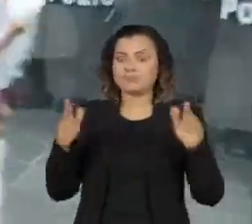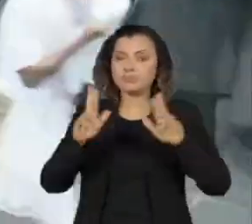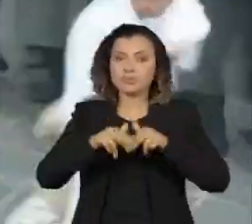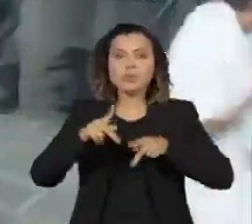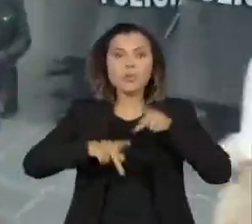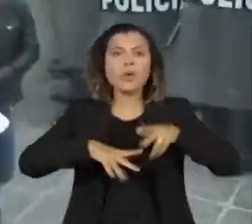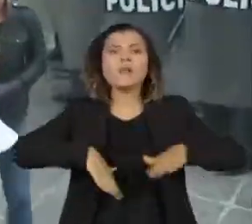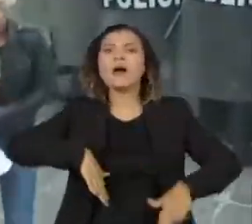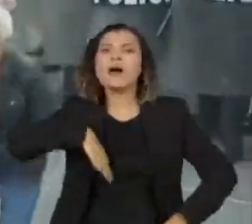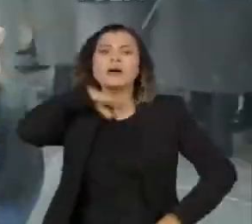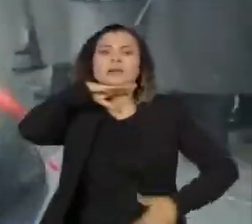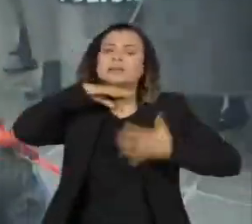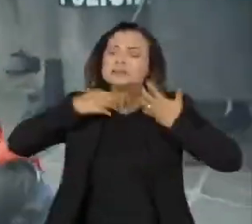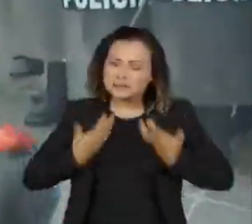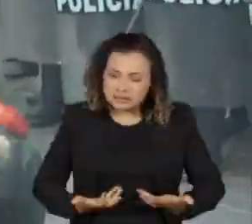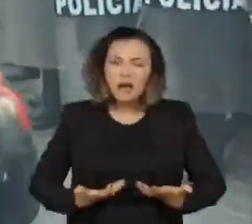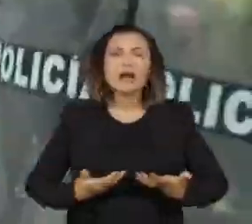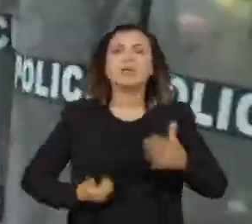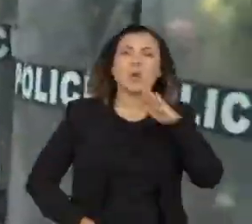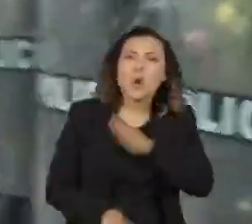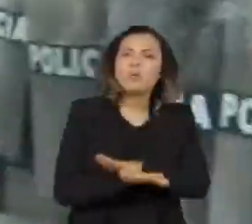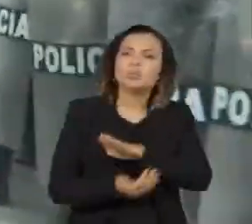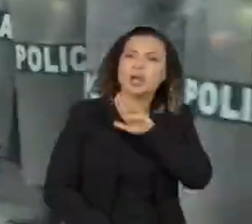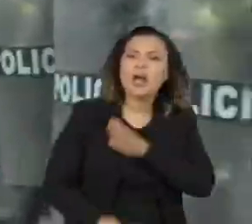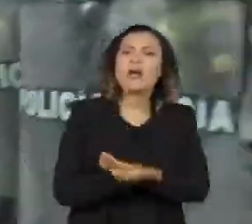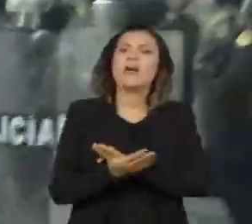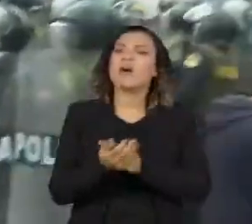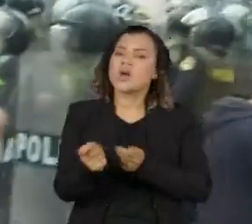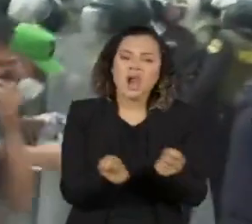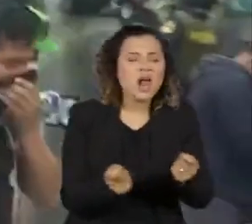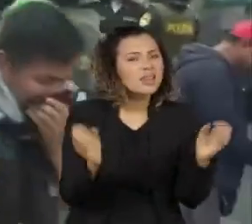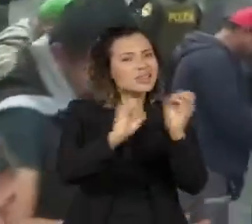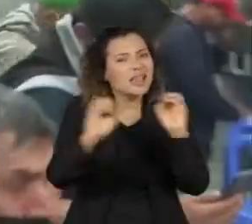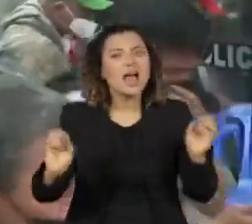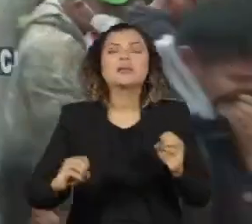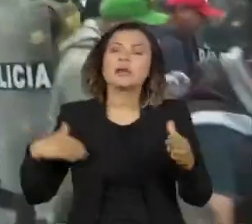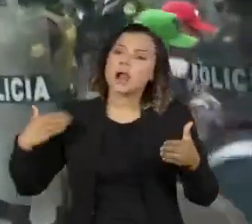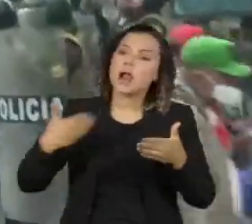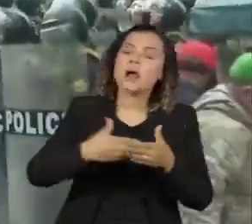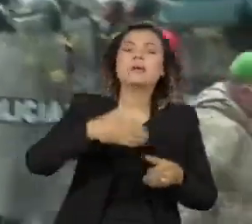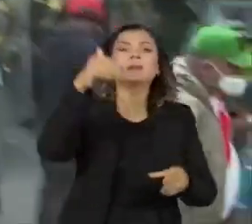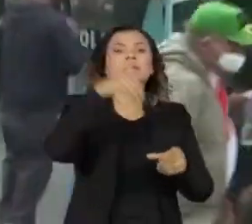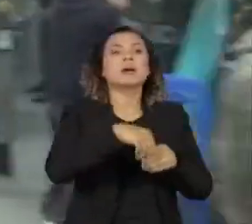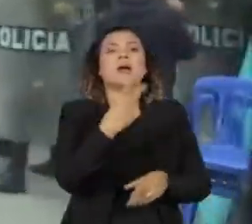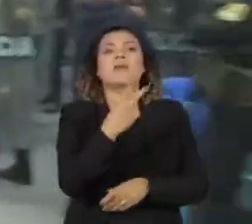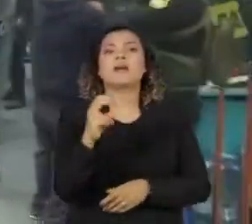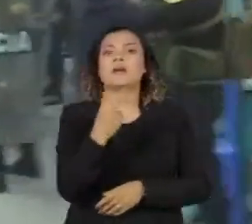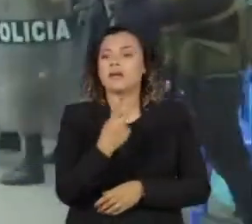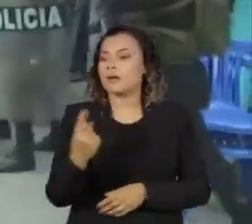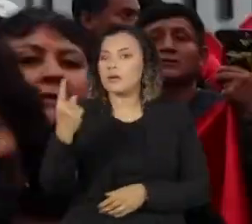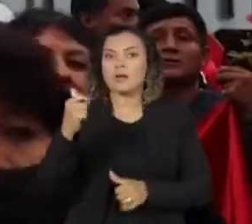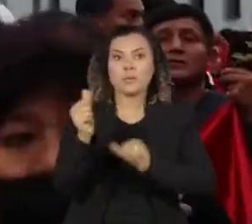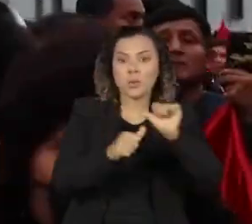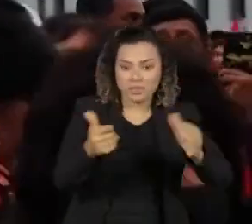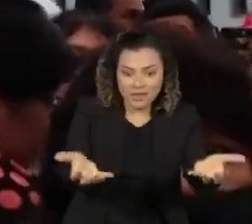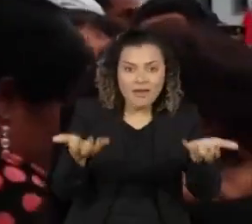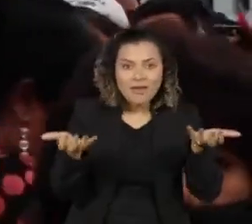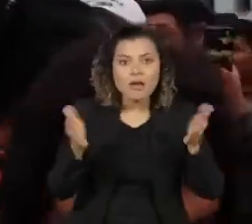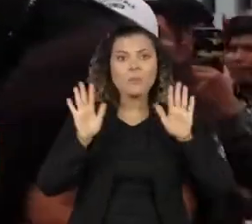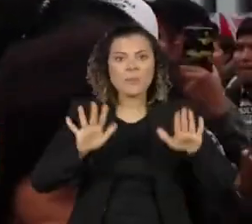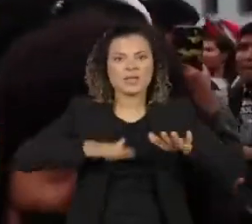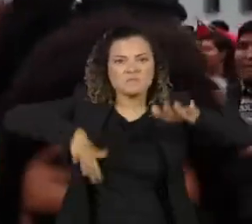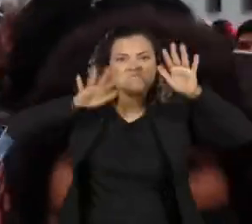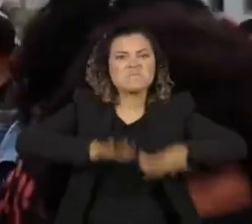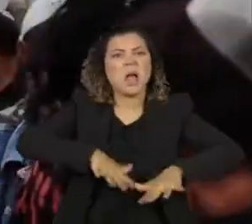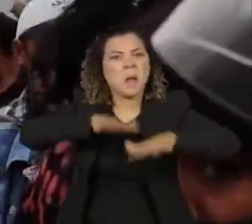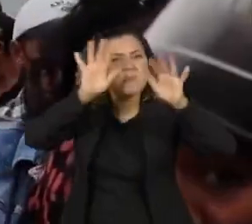população cansada de anos de corrupção e má gestão o elegeu em 2021 esperando mudanças os